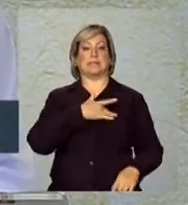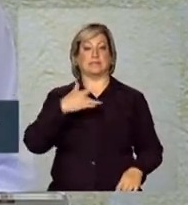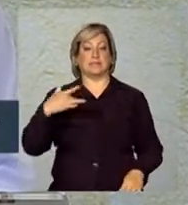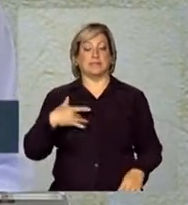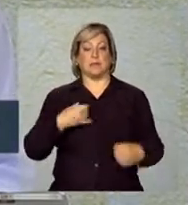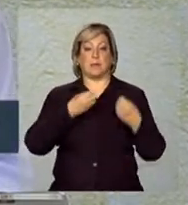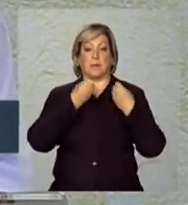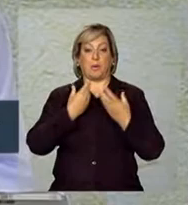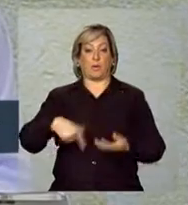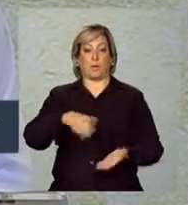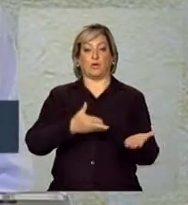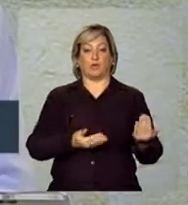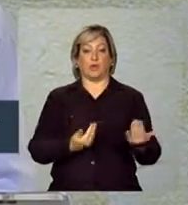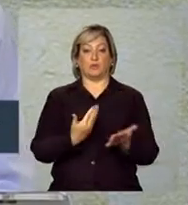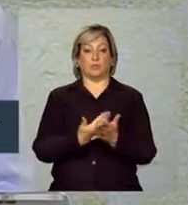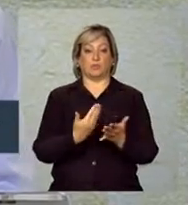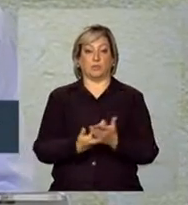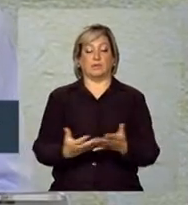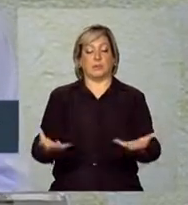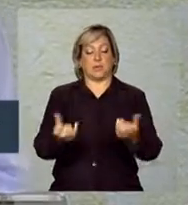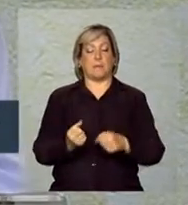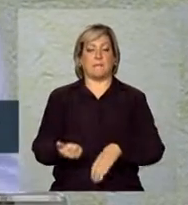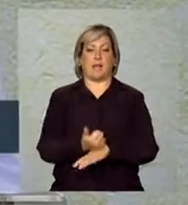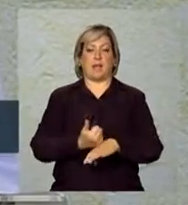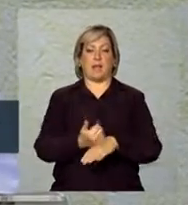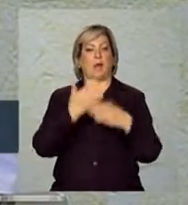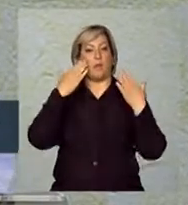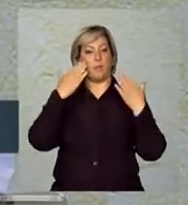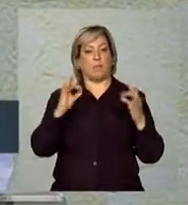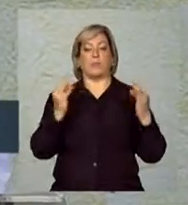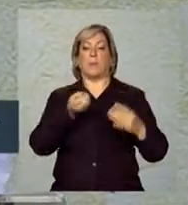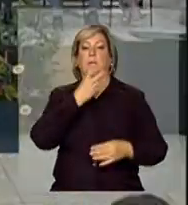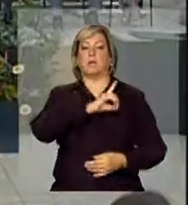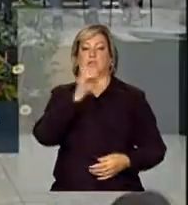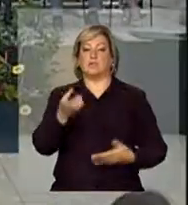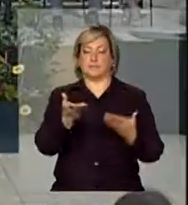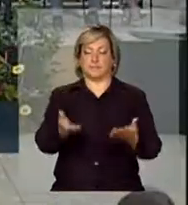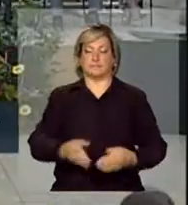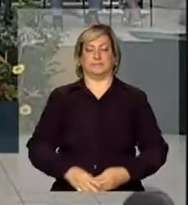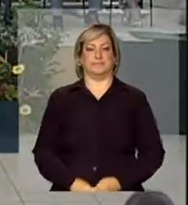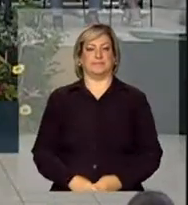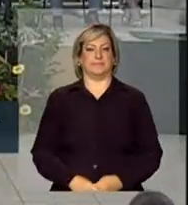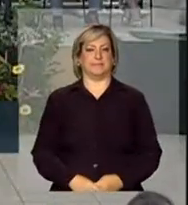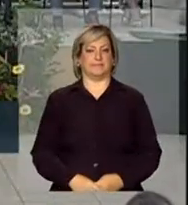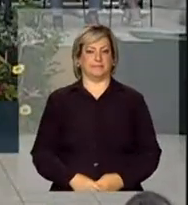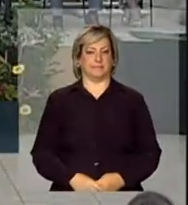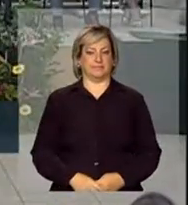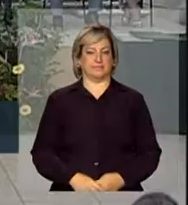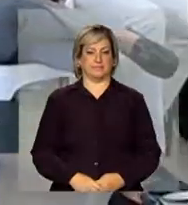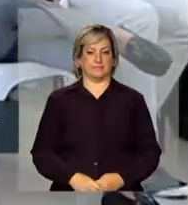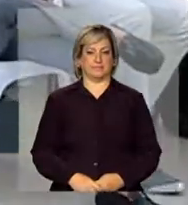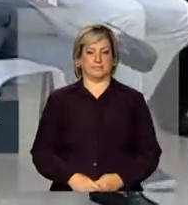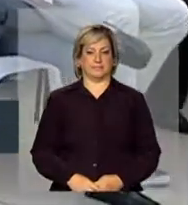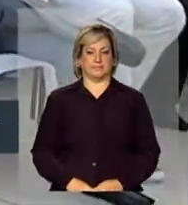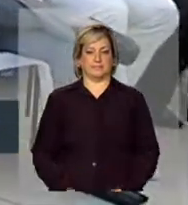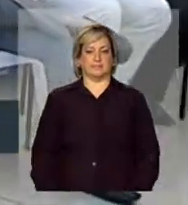e que tem os nossos jovens estudantes muito melhor acolhido muito obrigado e tenham todos um bom dia obrigado a